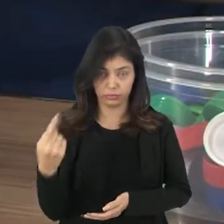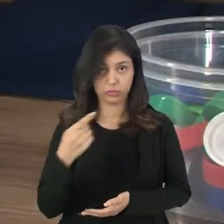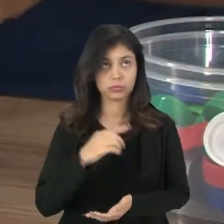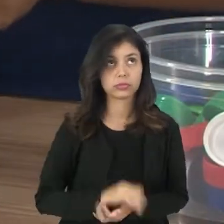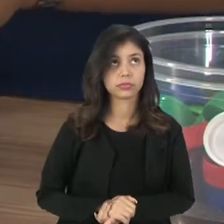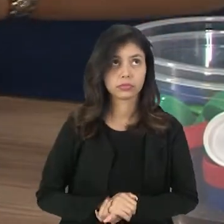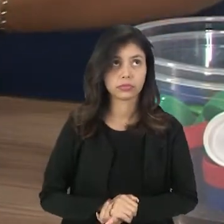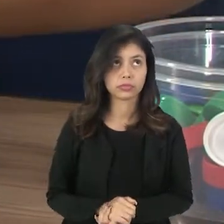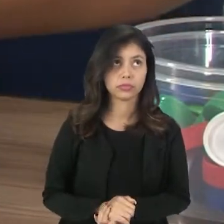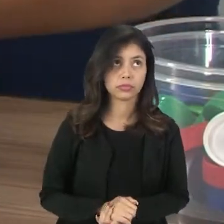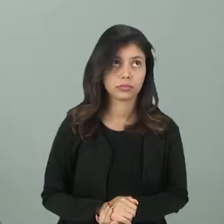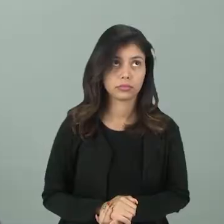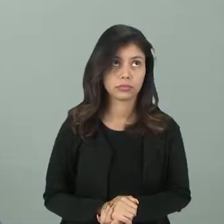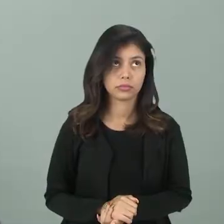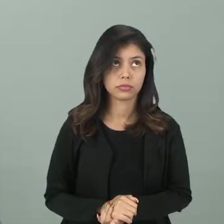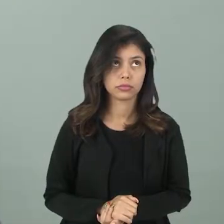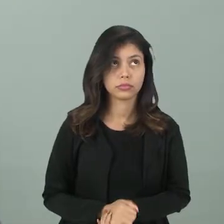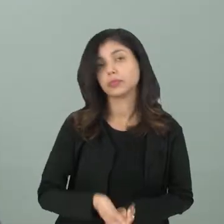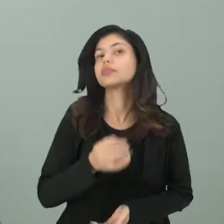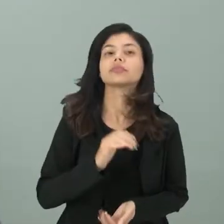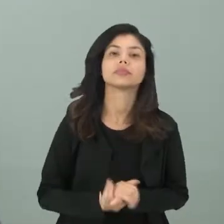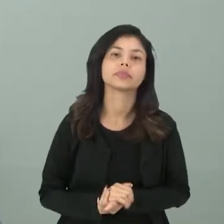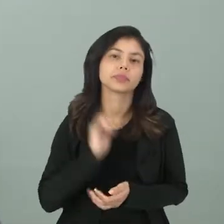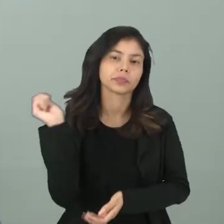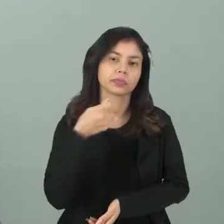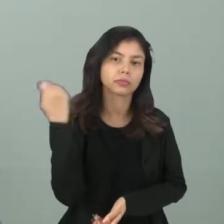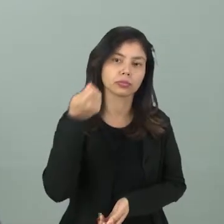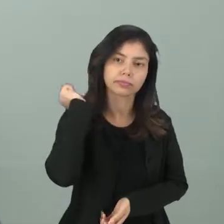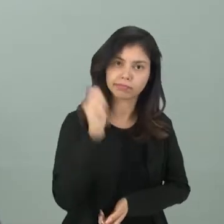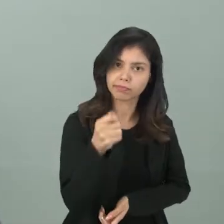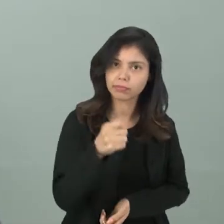Depois, foi a Mônica.